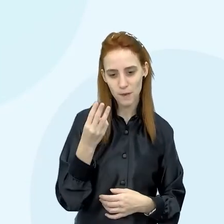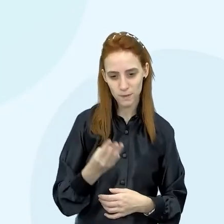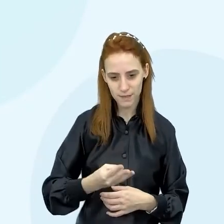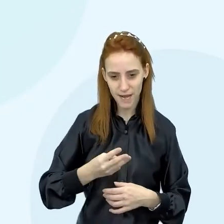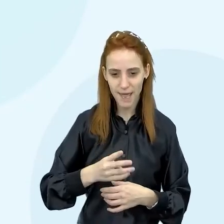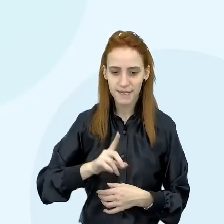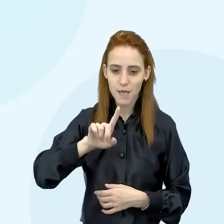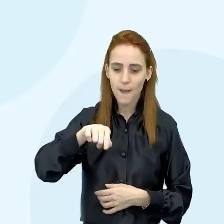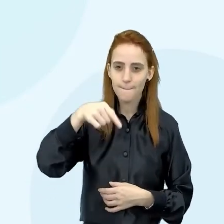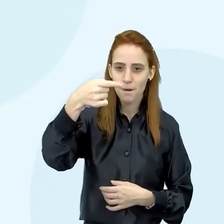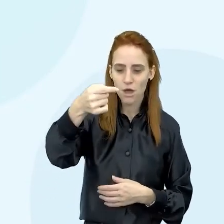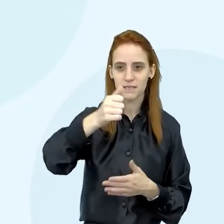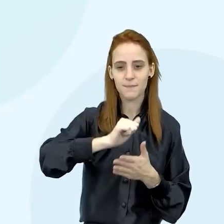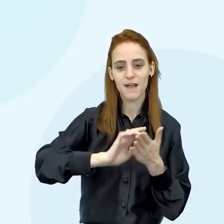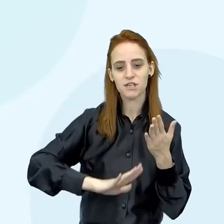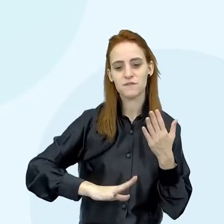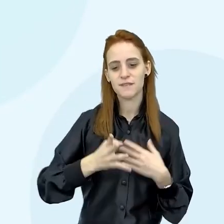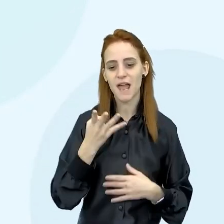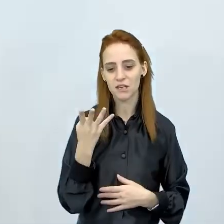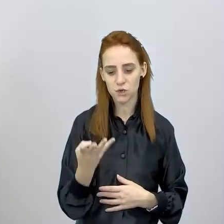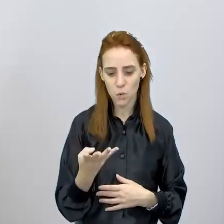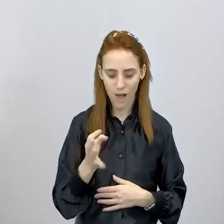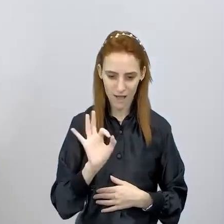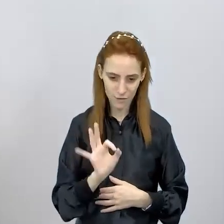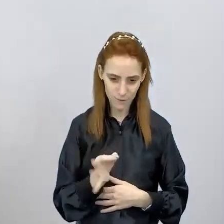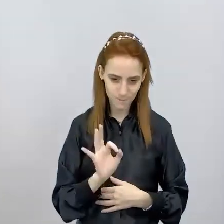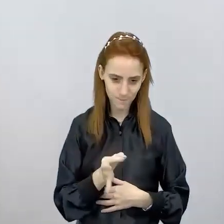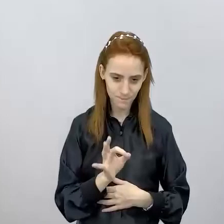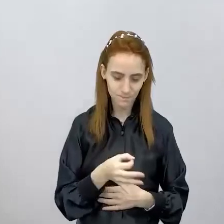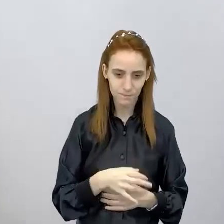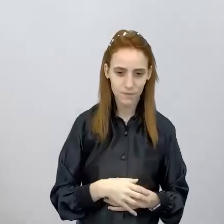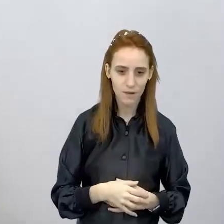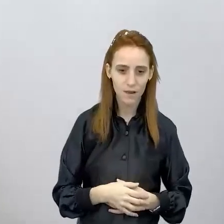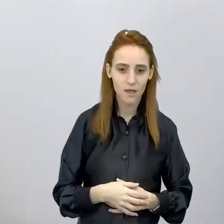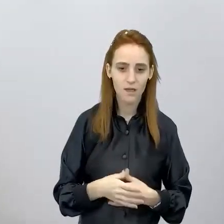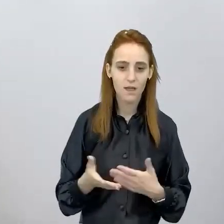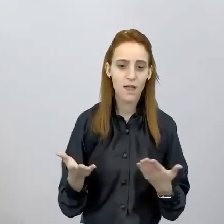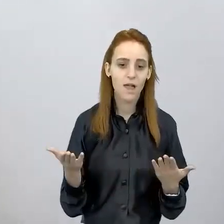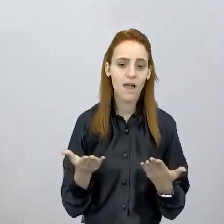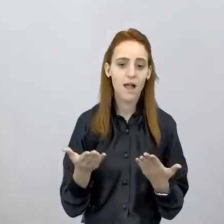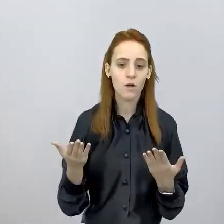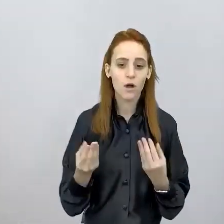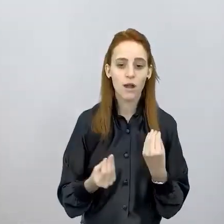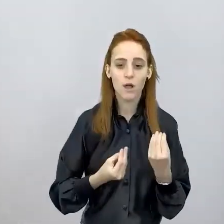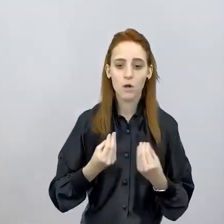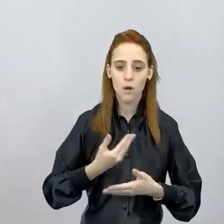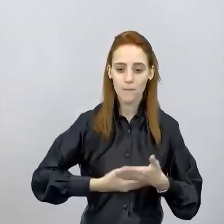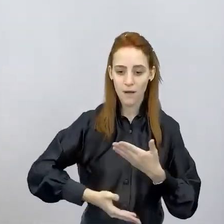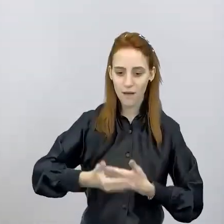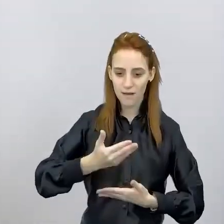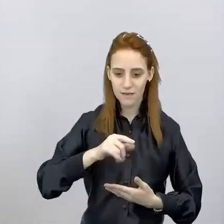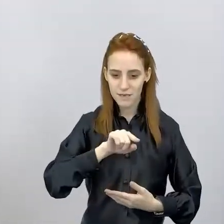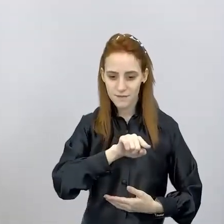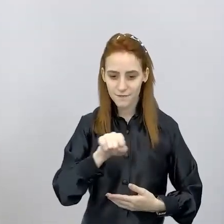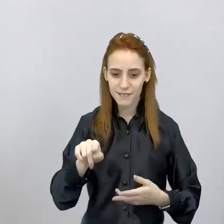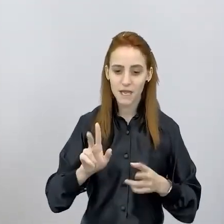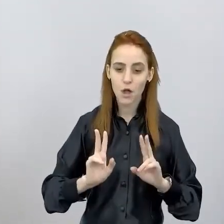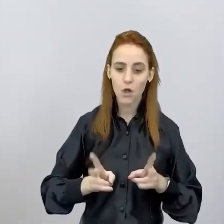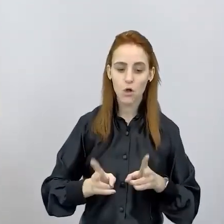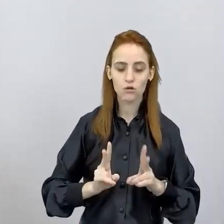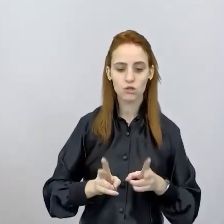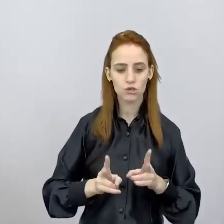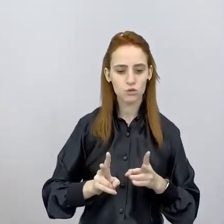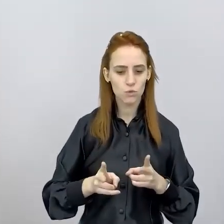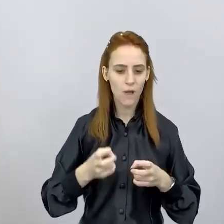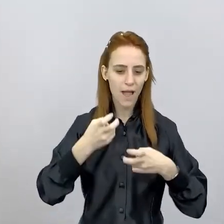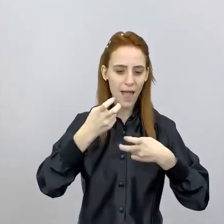próxima atividade 4. Oba! Certo? Agora ficamos na interação, continua aí, você que está no aplicativo,